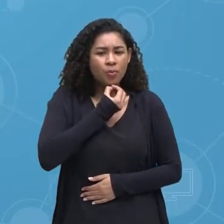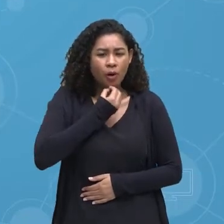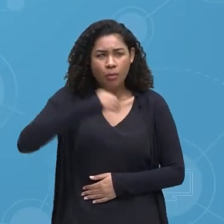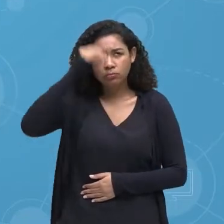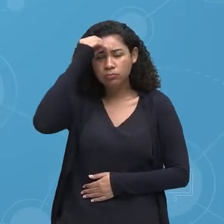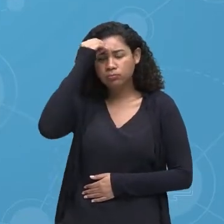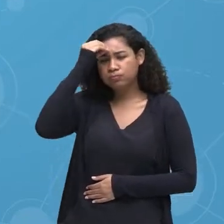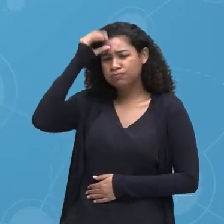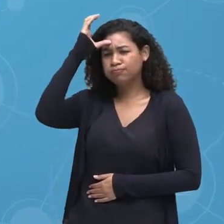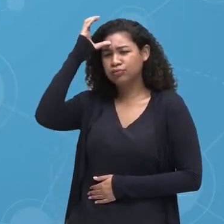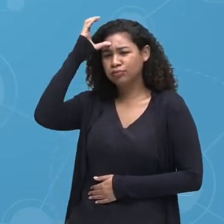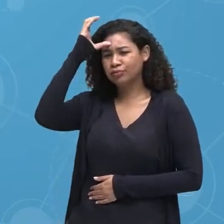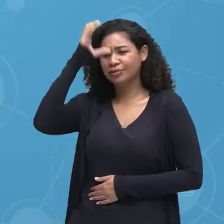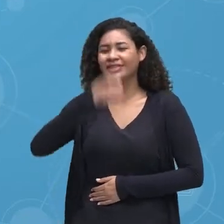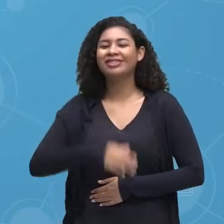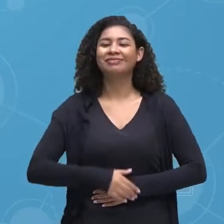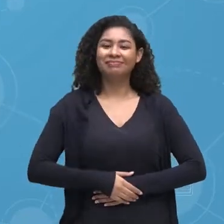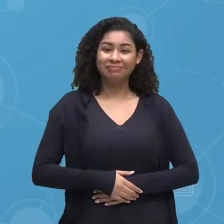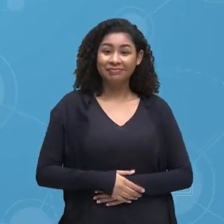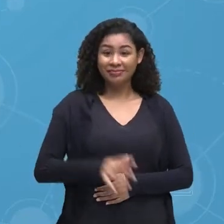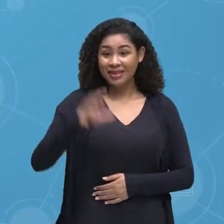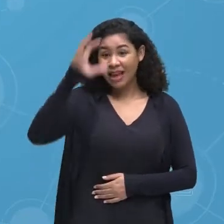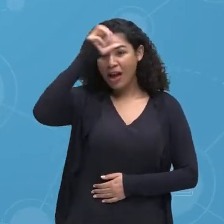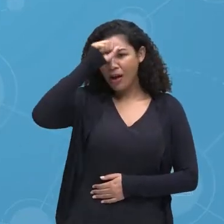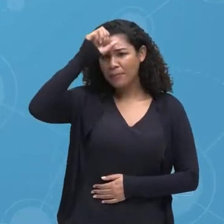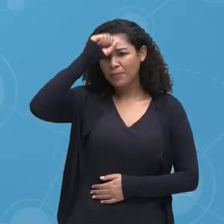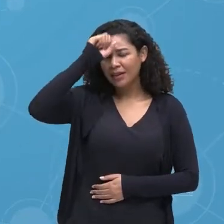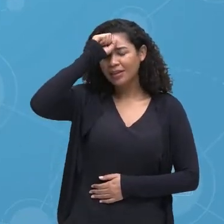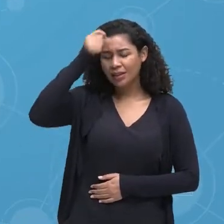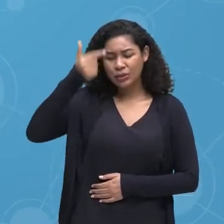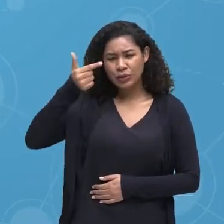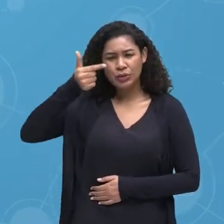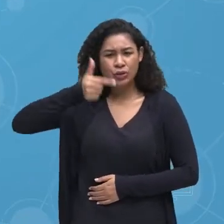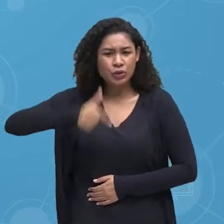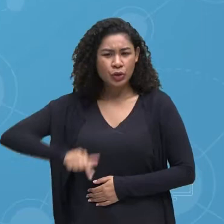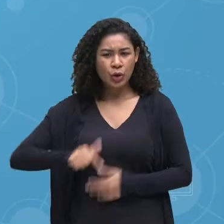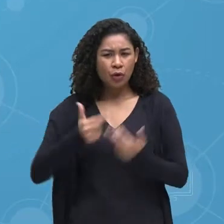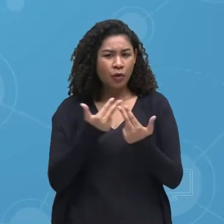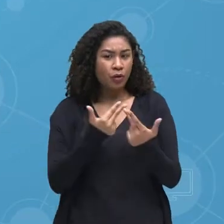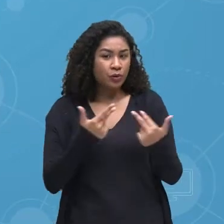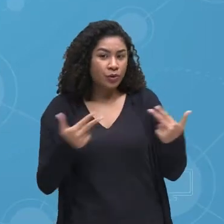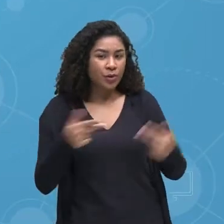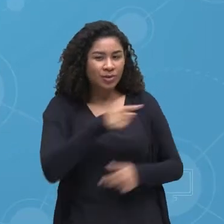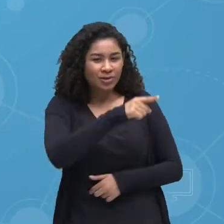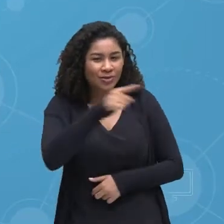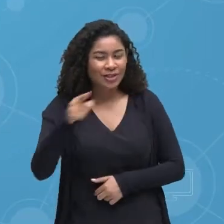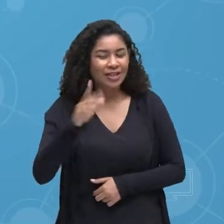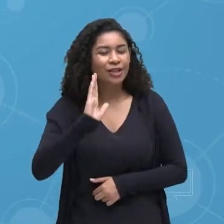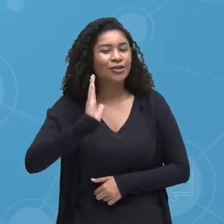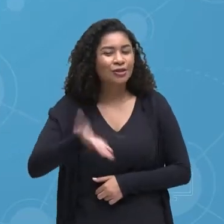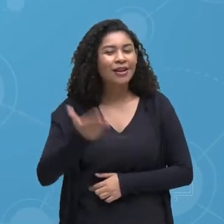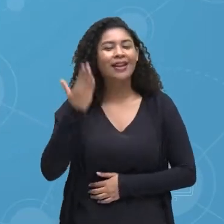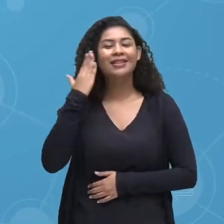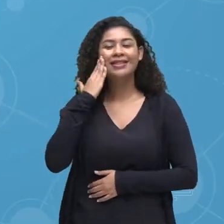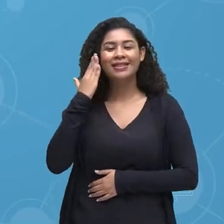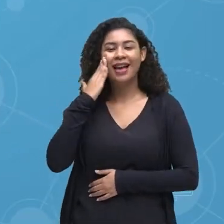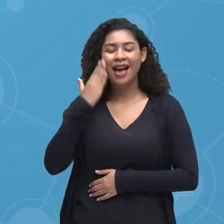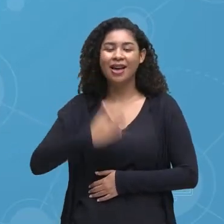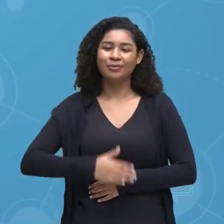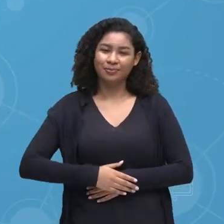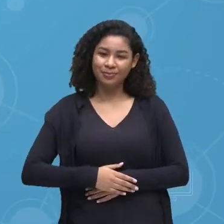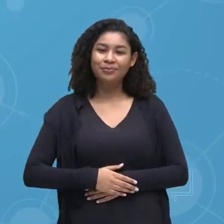conhecimento, de ressignificação do que vocês já sabem, porque, lógico, ciências, que é a melhor matéria